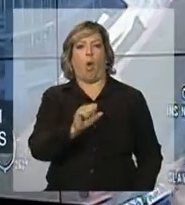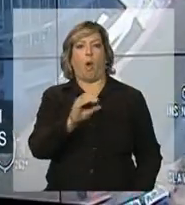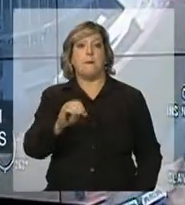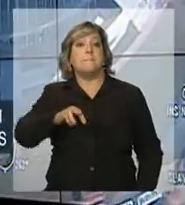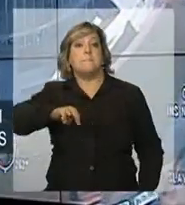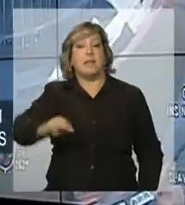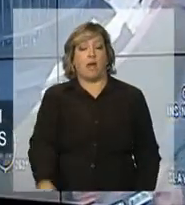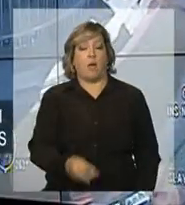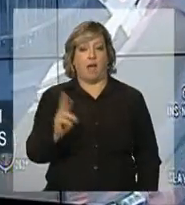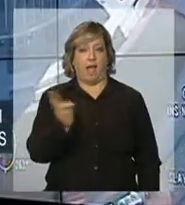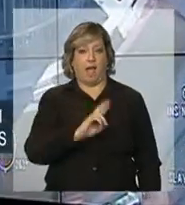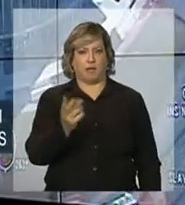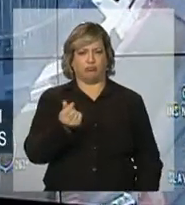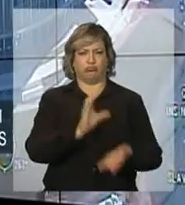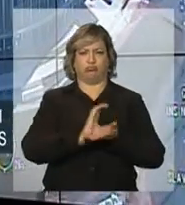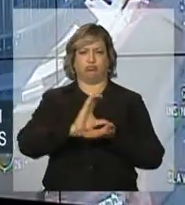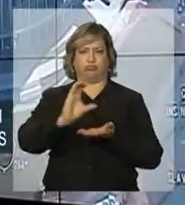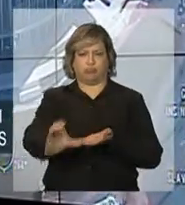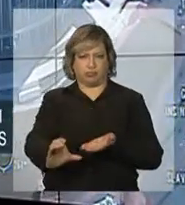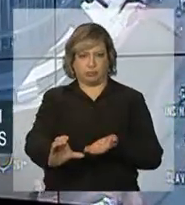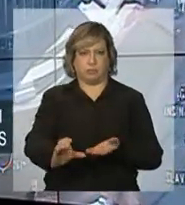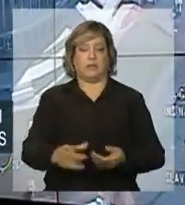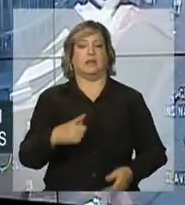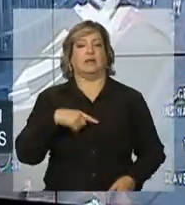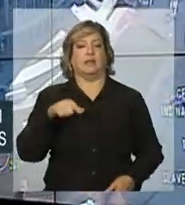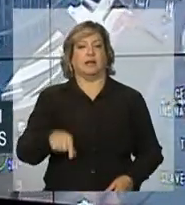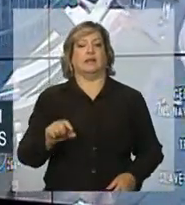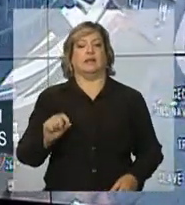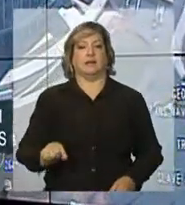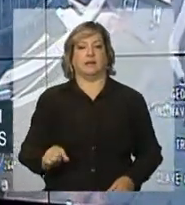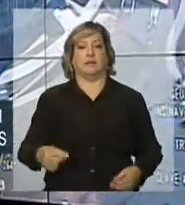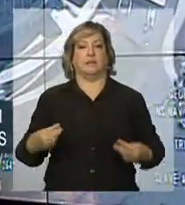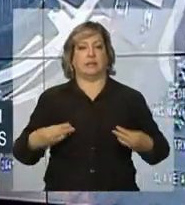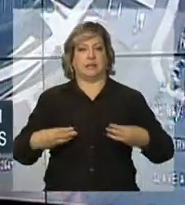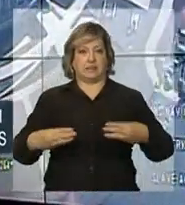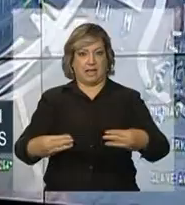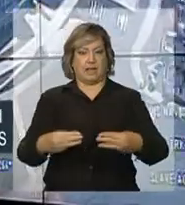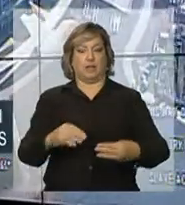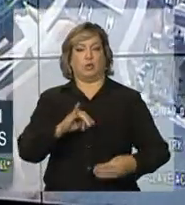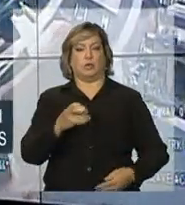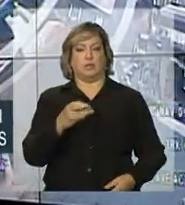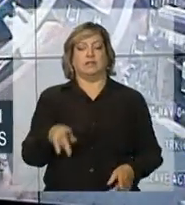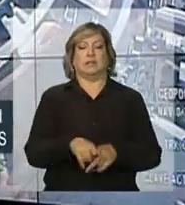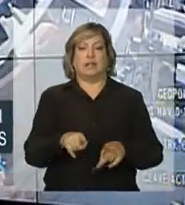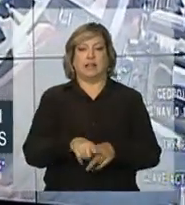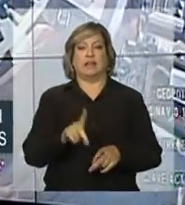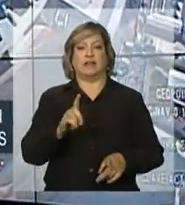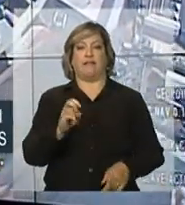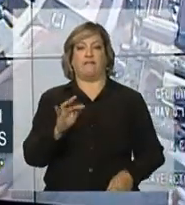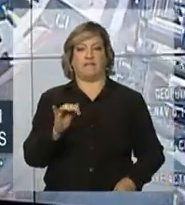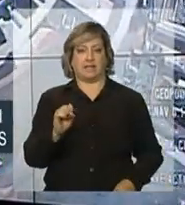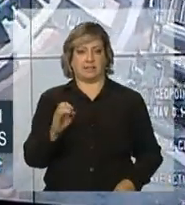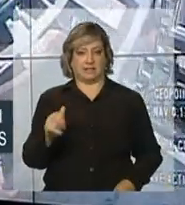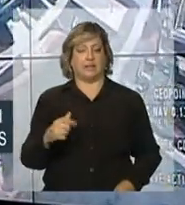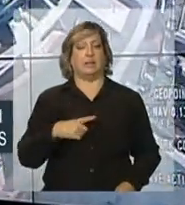R$1,8 bilhão de investimento, tanto para nós, o Ministério da Justiça, como para o Ministério da Defesa. E eu garanto à senhora, nós teremos um excelente padrão de segurança nos